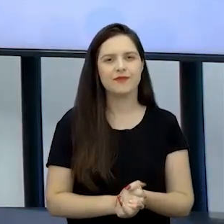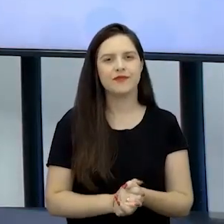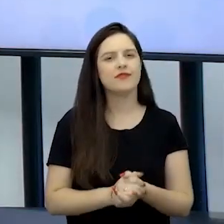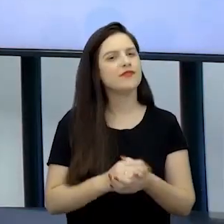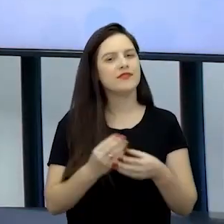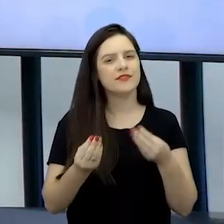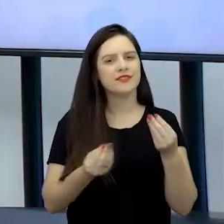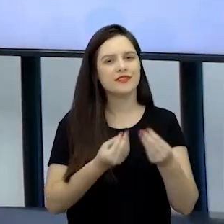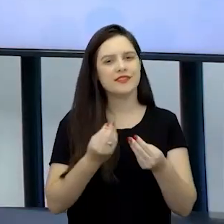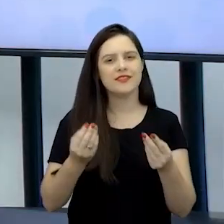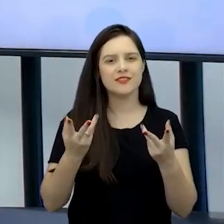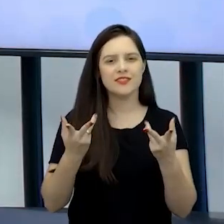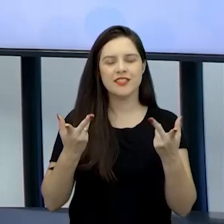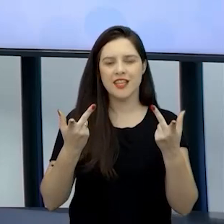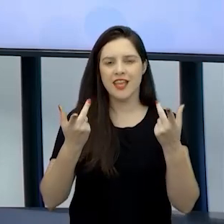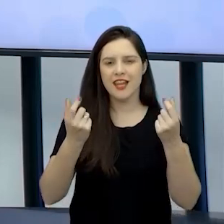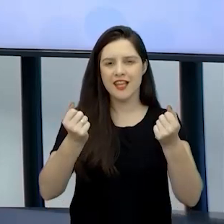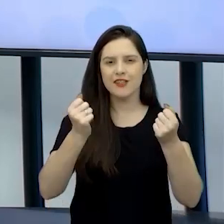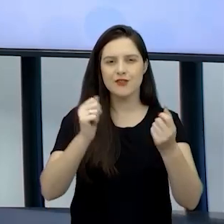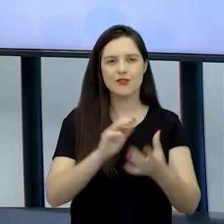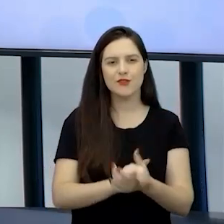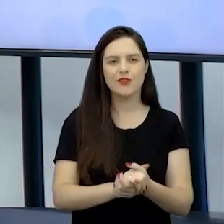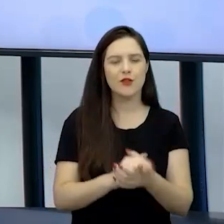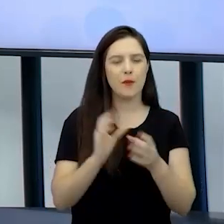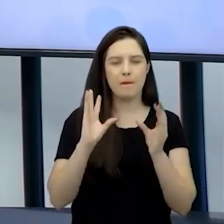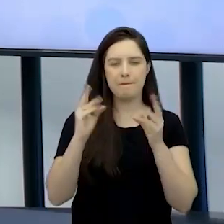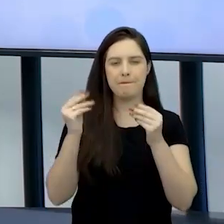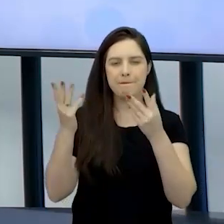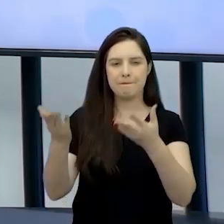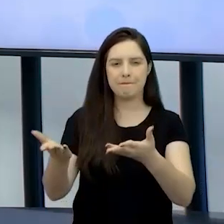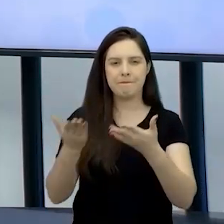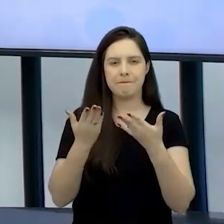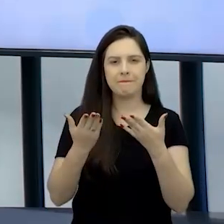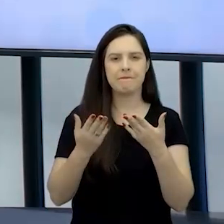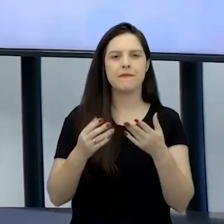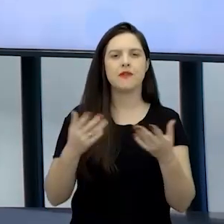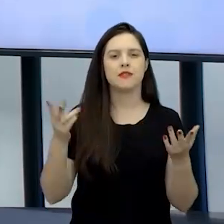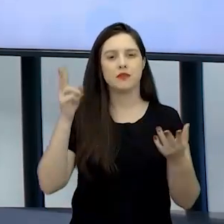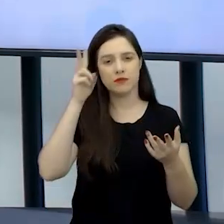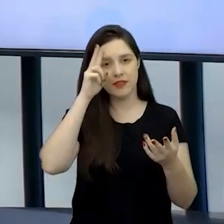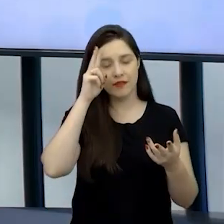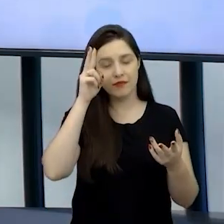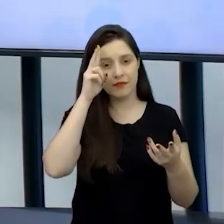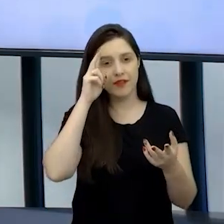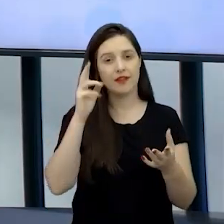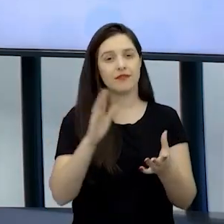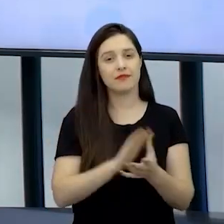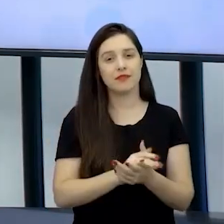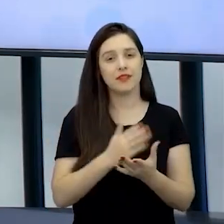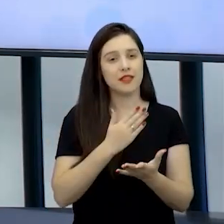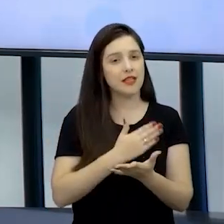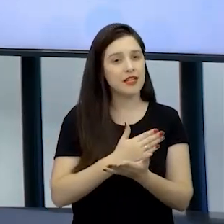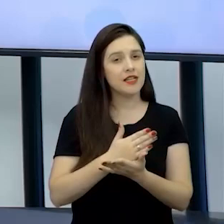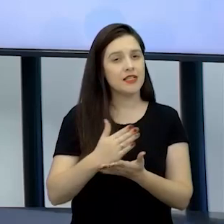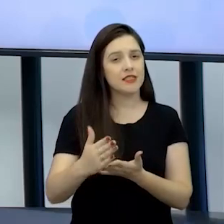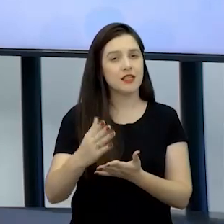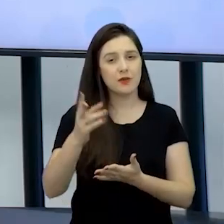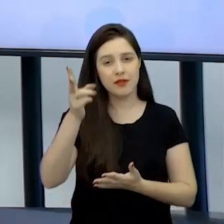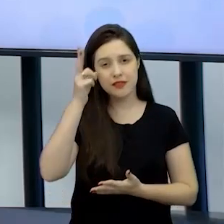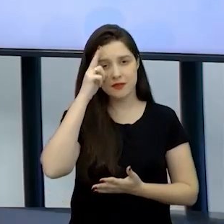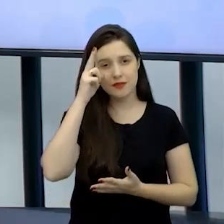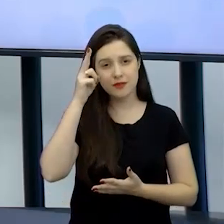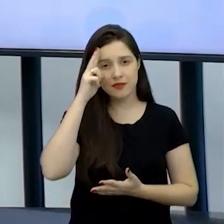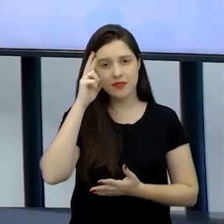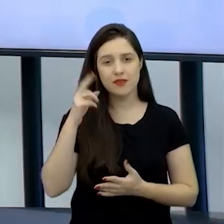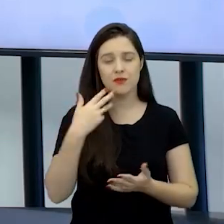nossos estudantes queridos! Bem-vindos aí a essa segunda-feira, iniciando a segunda-feira aí